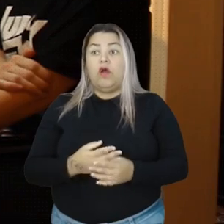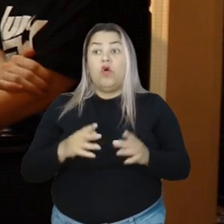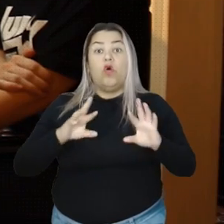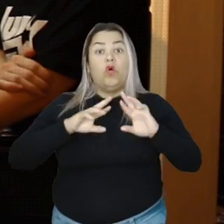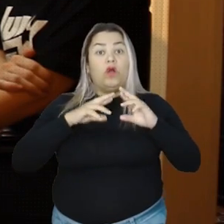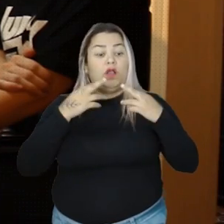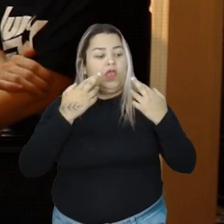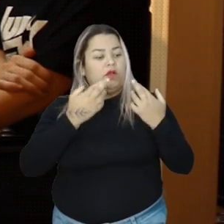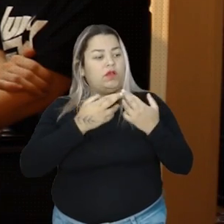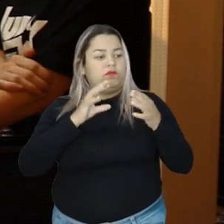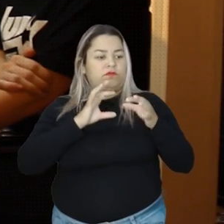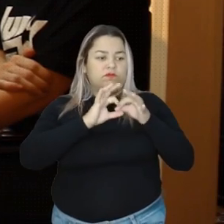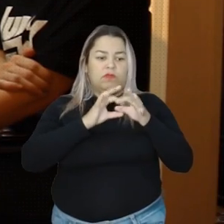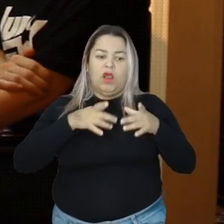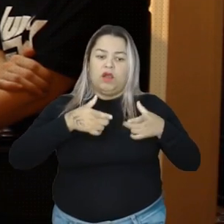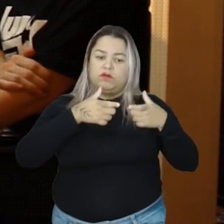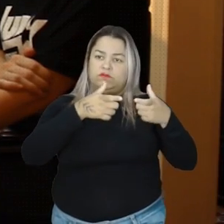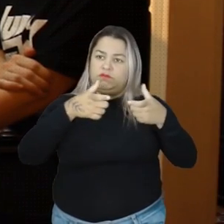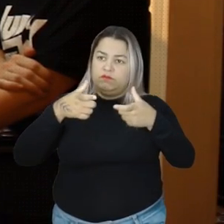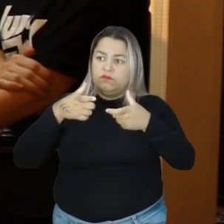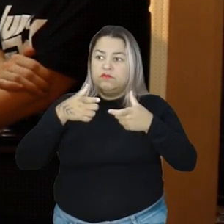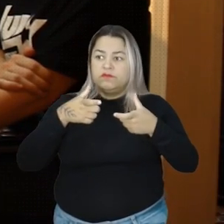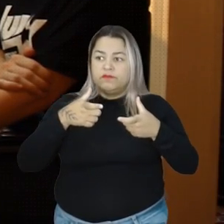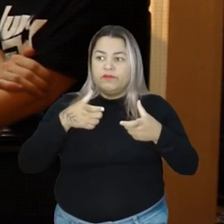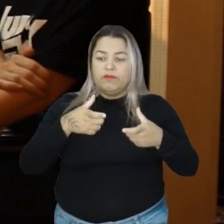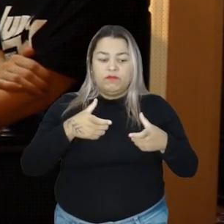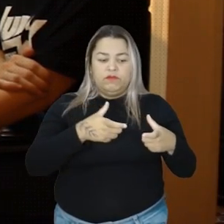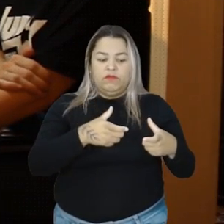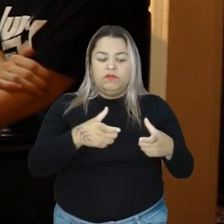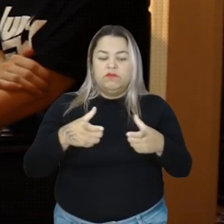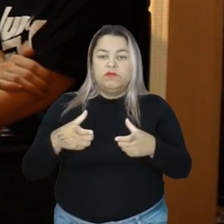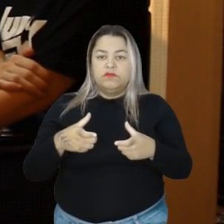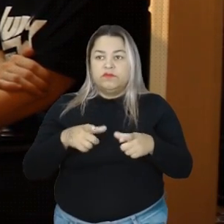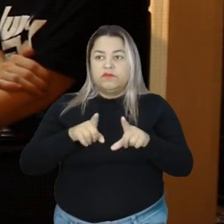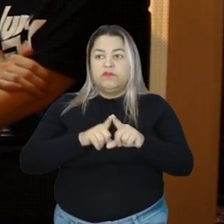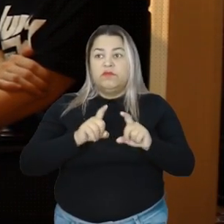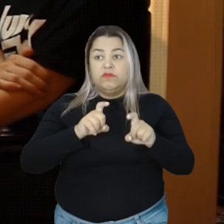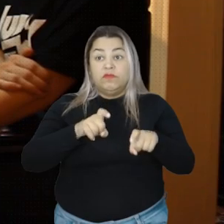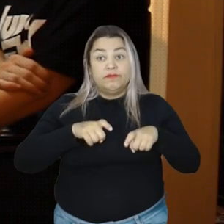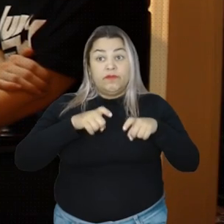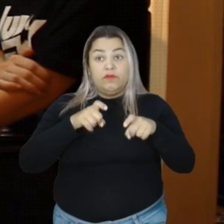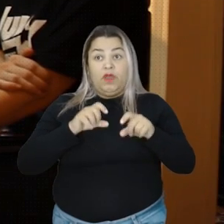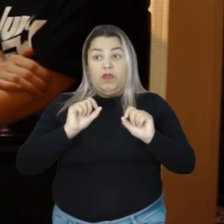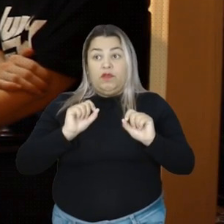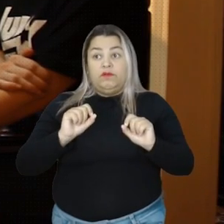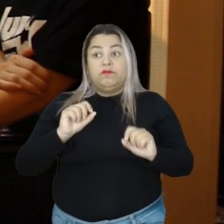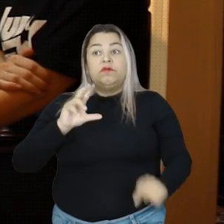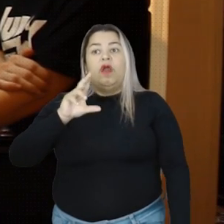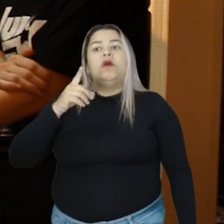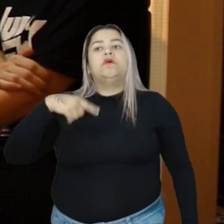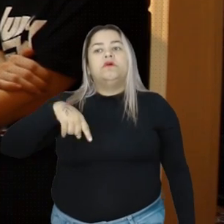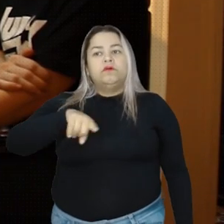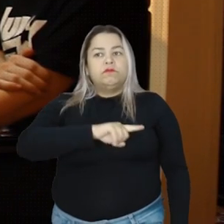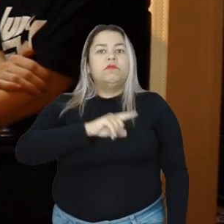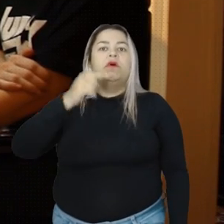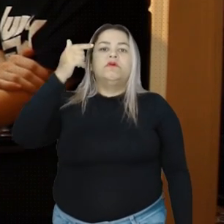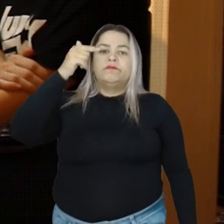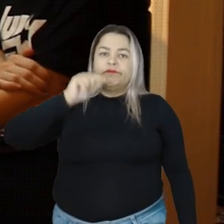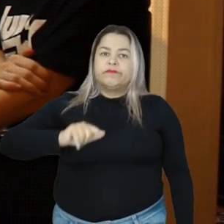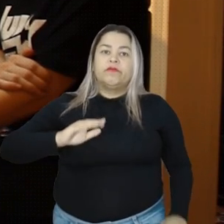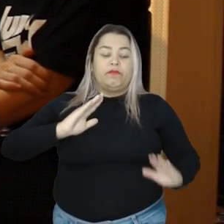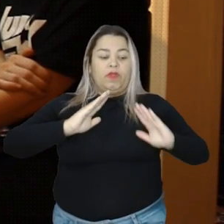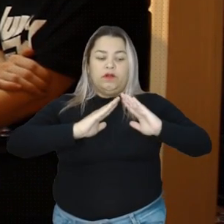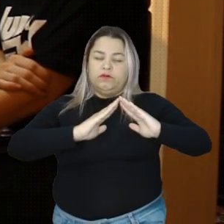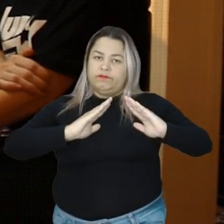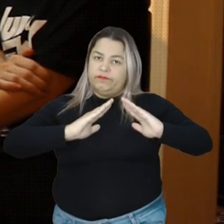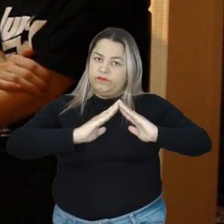reunir num local na cidade, que por sinal era a Casa Rural. Nós conseguimos espaço na Casa Rural,